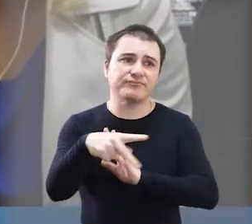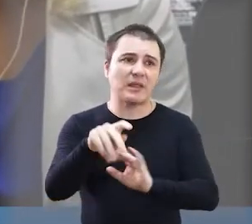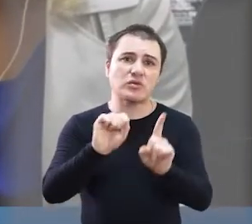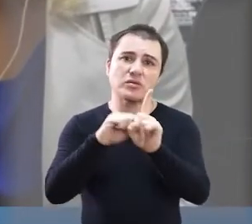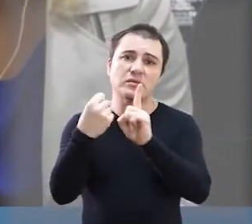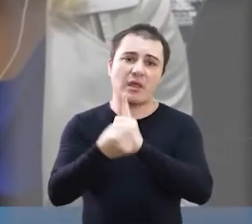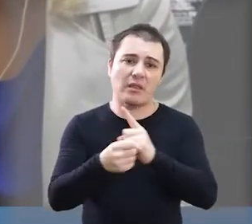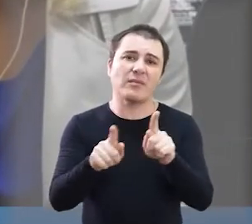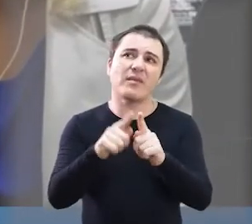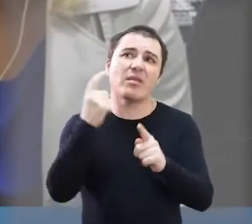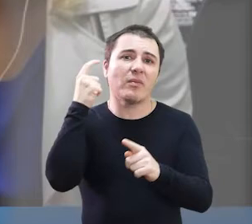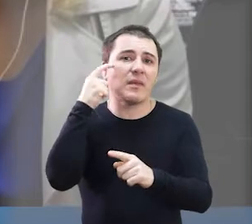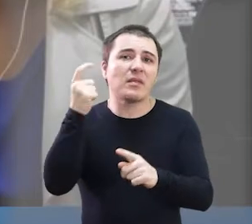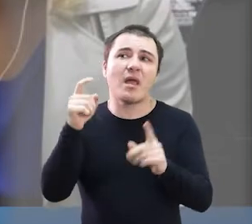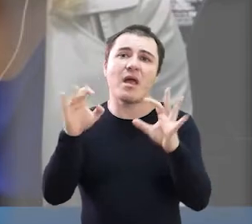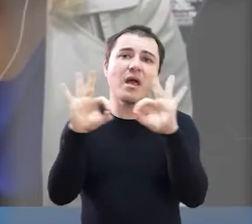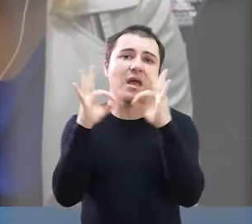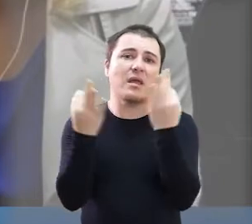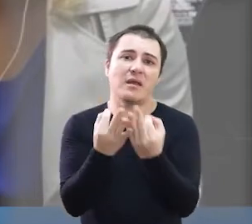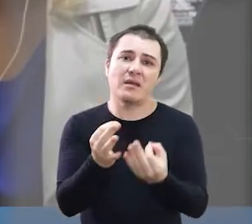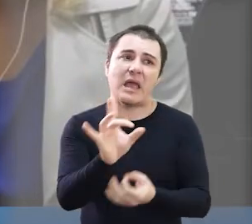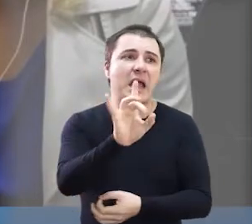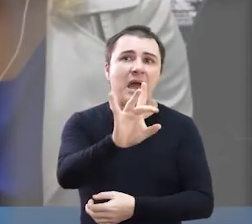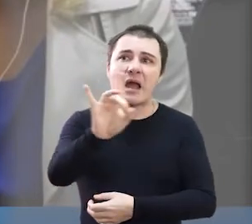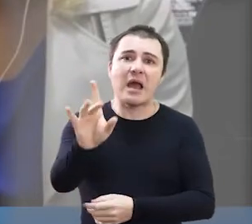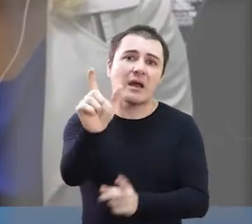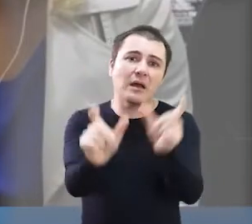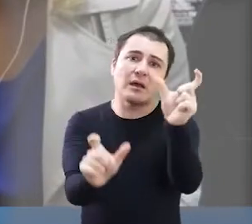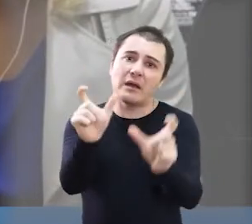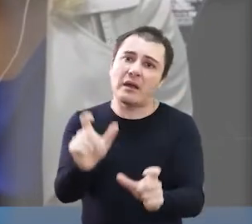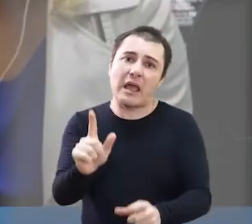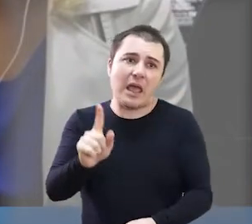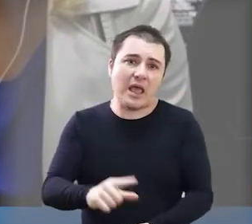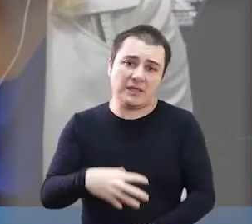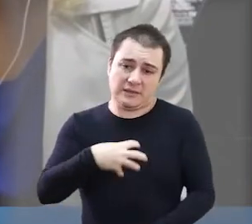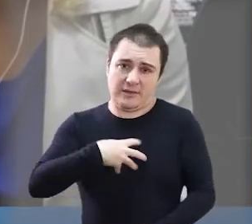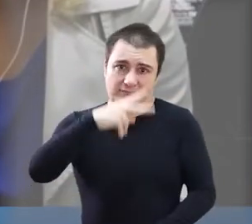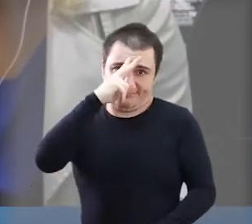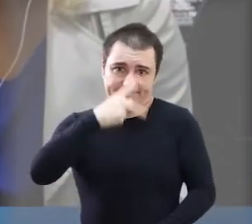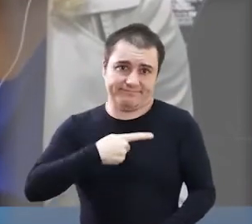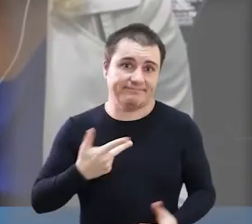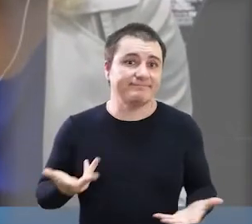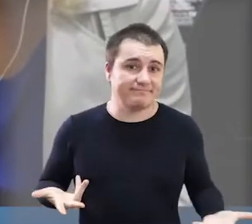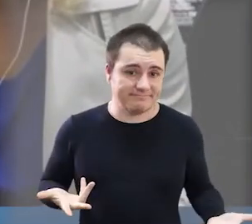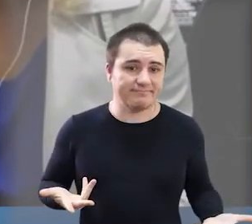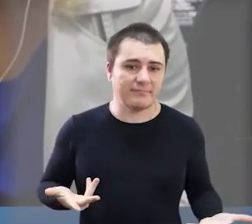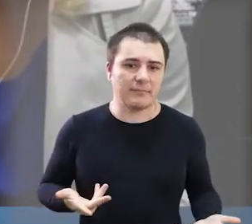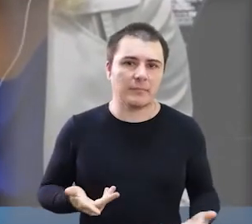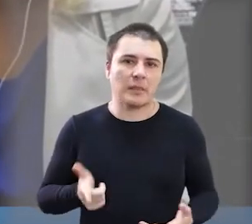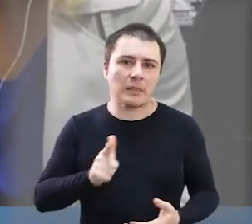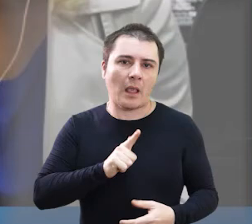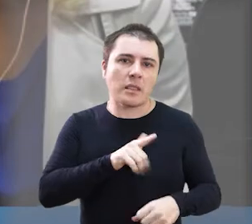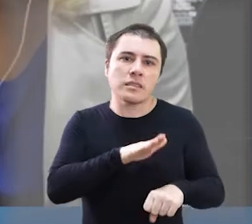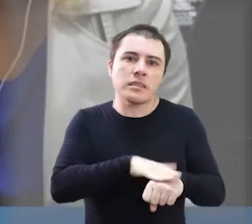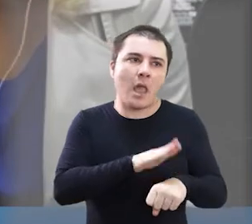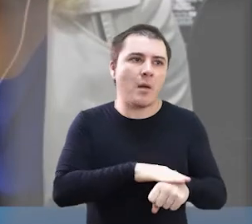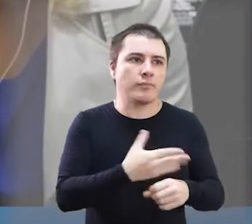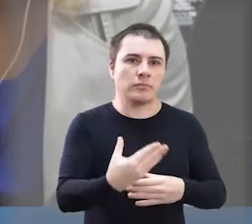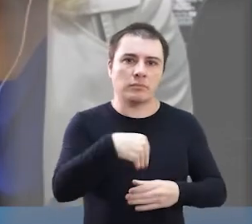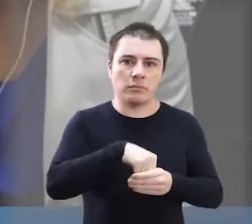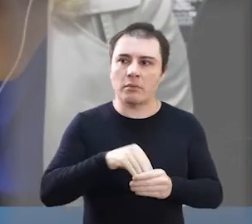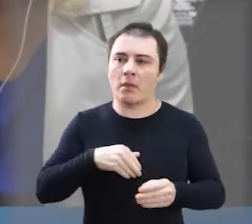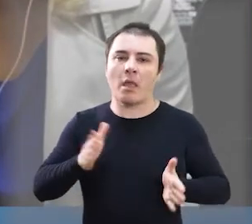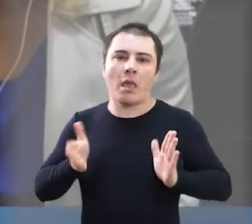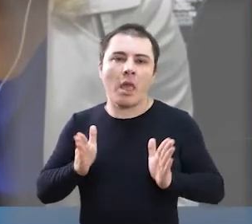principalmente quando a gente fala de família, né? Cada pessoa é uma individualidade, tem o seu próprio tempo, tem a sua